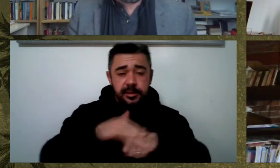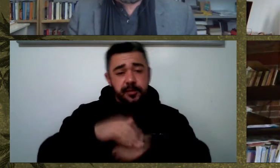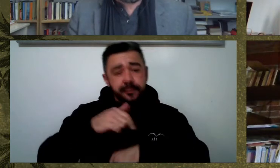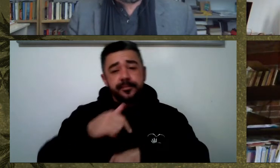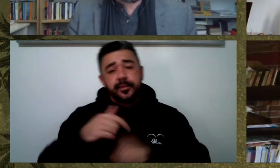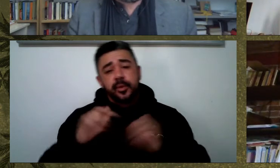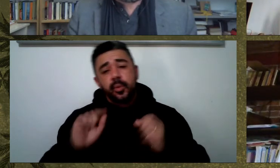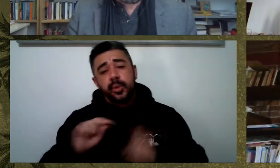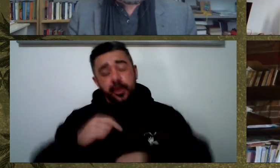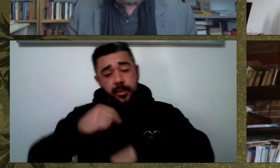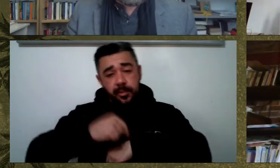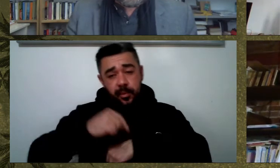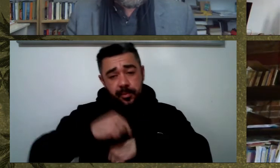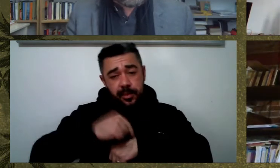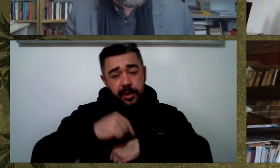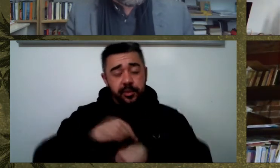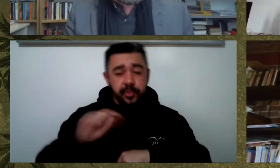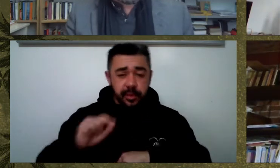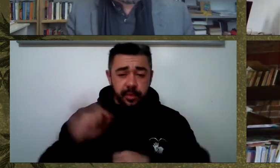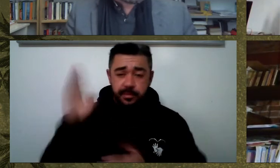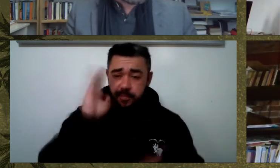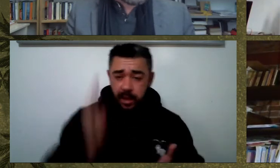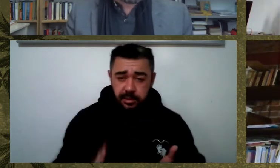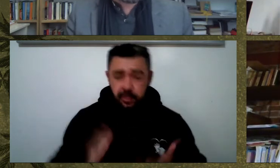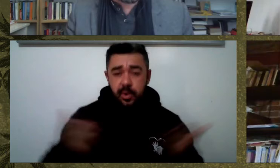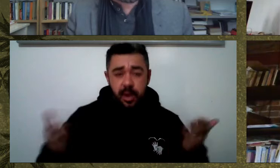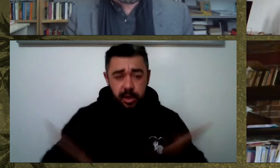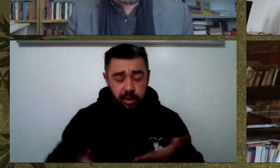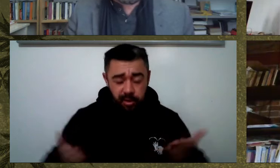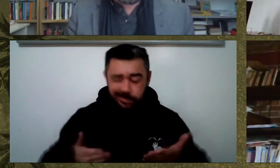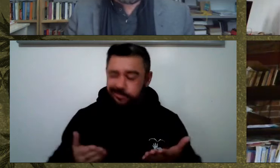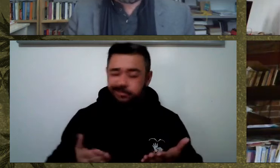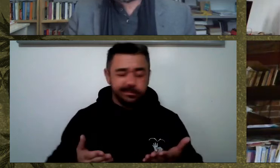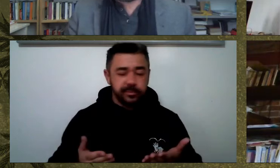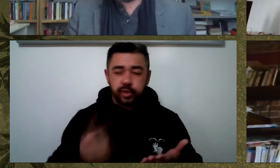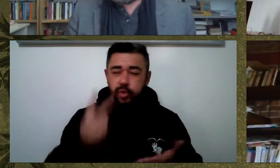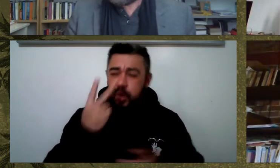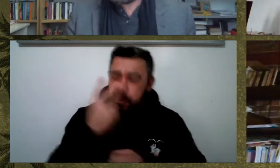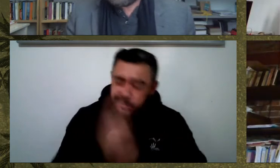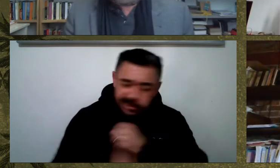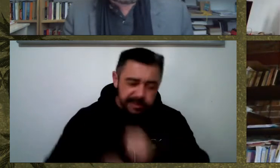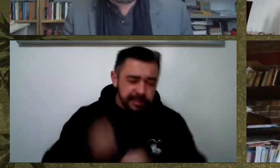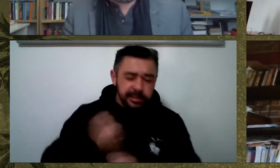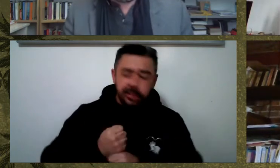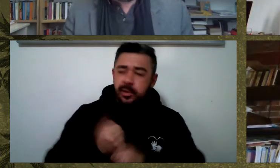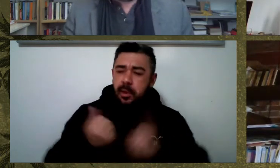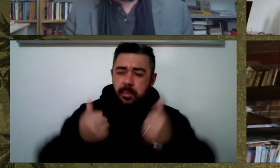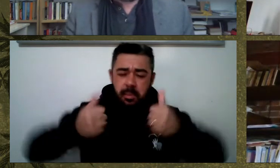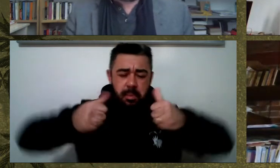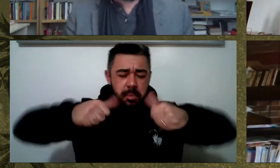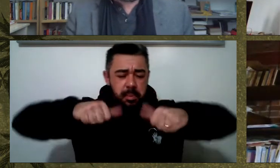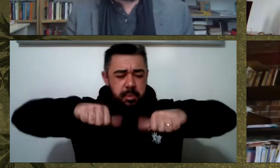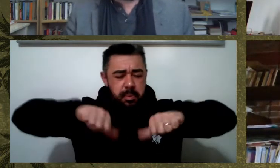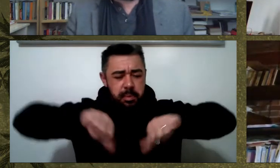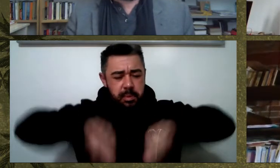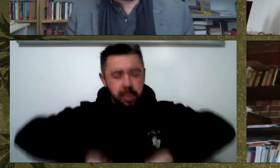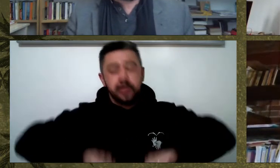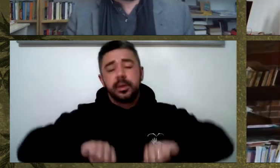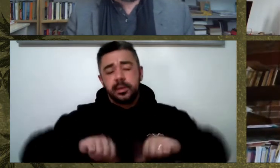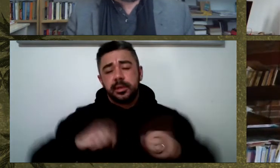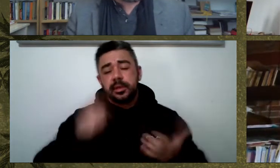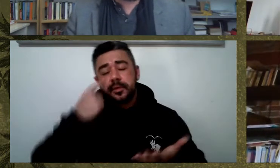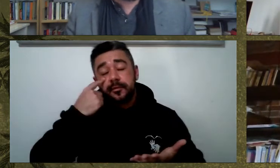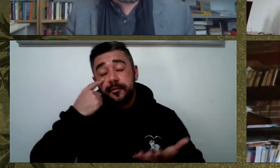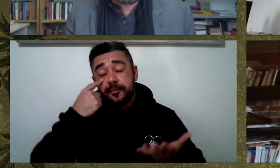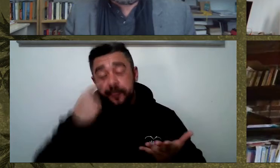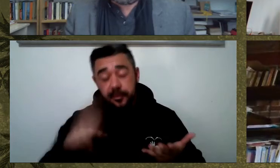Brasil estava entrando, e nesses 2 anos que passaram, as coisas pioraram e muito, e nós vemos isso